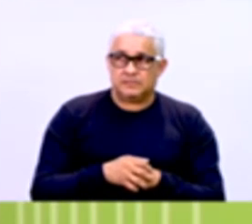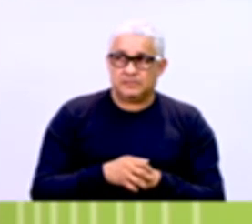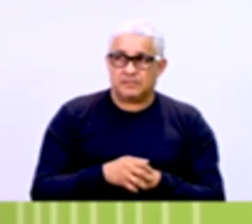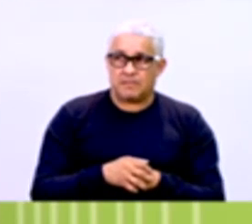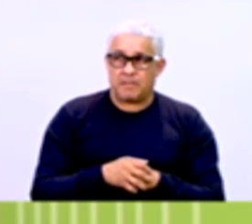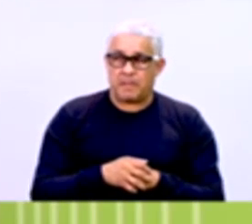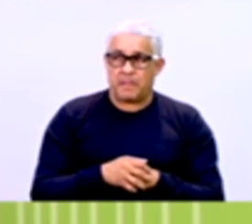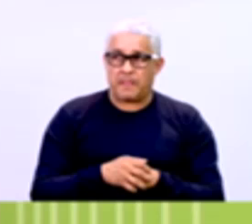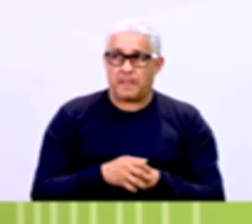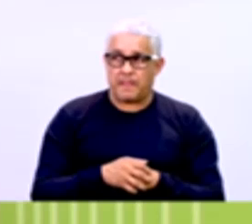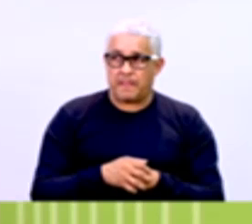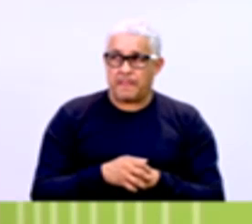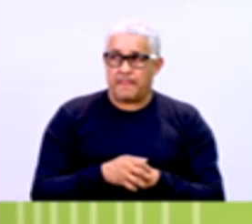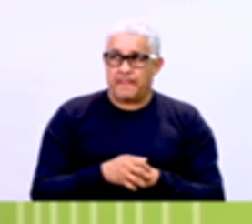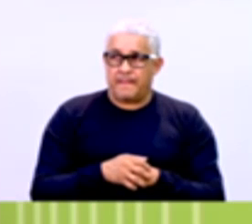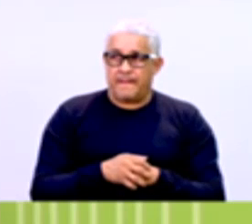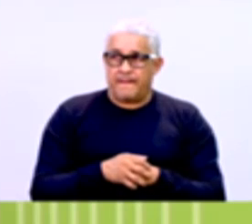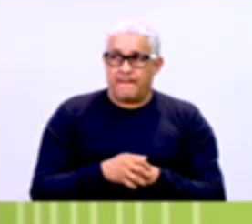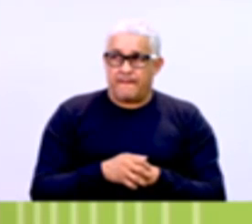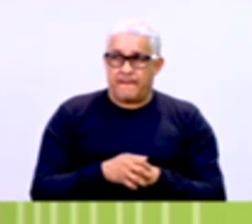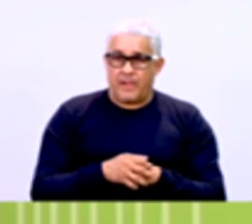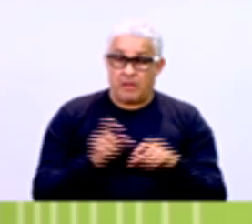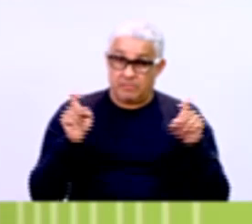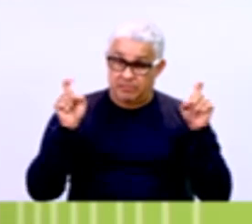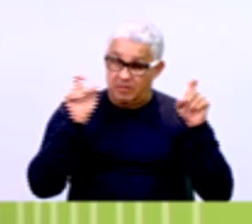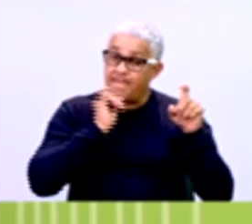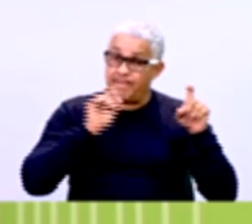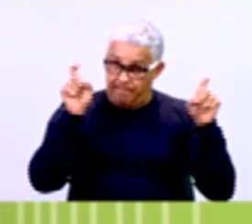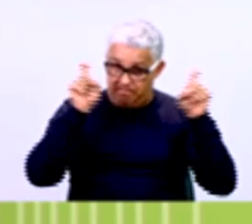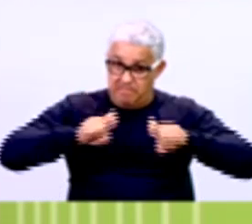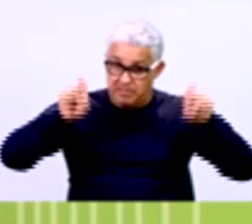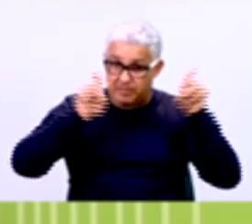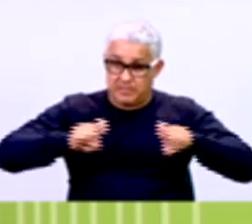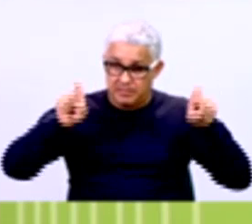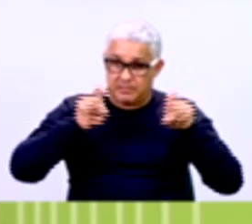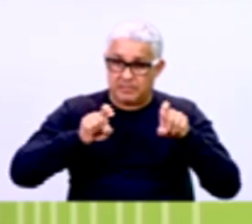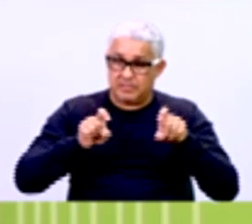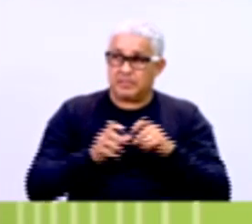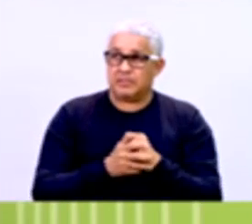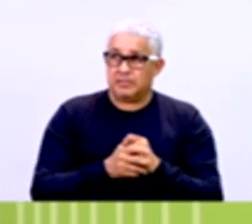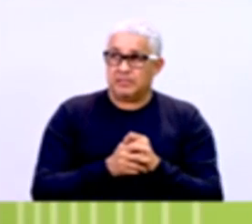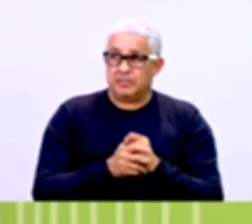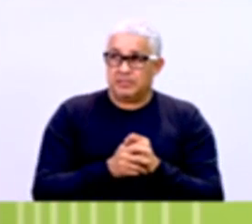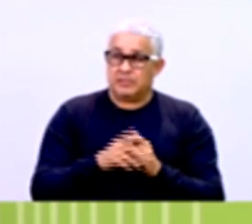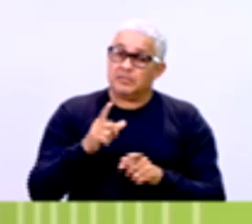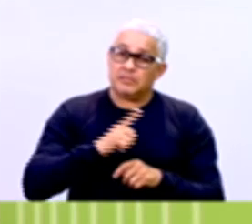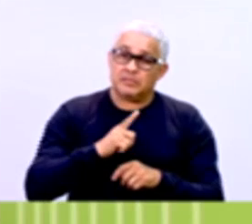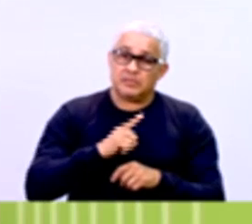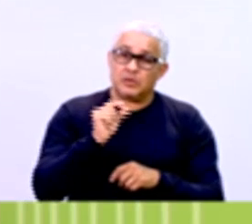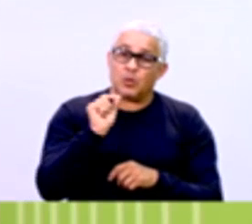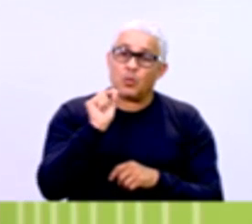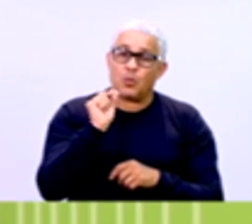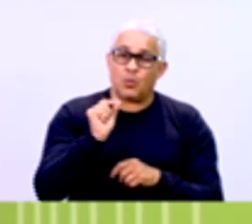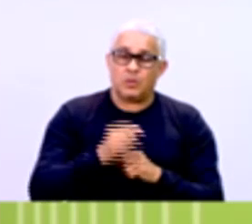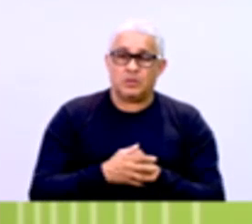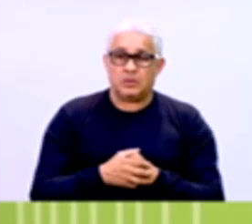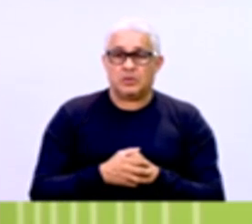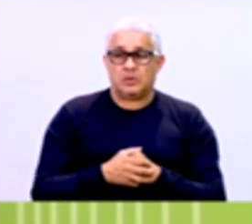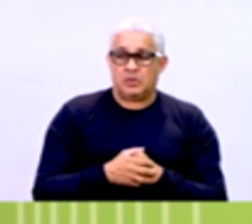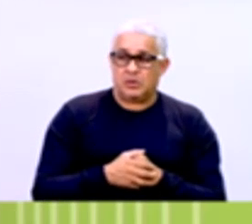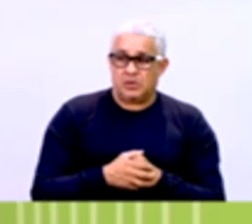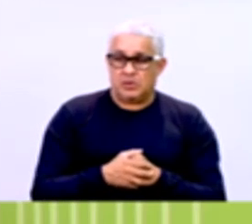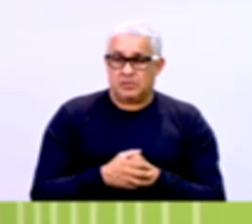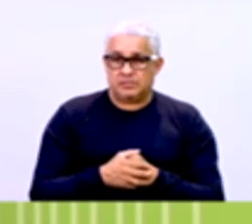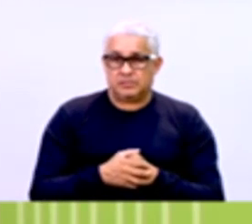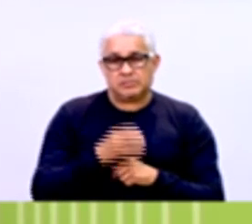defendem que o computador e seus afins, ele tem uma benfeitoria